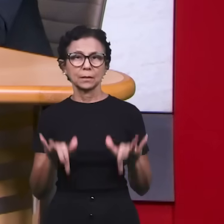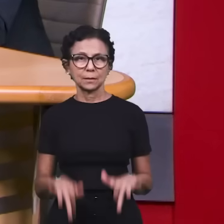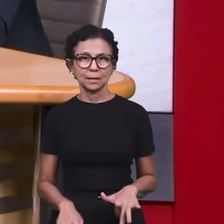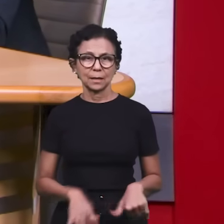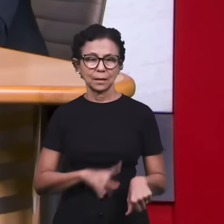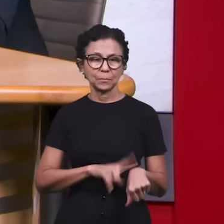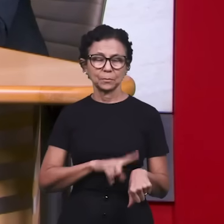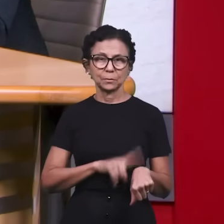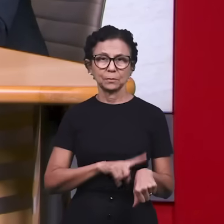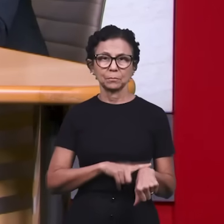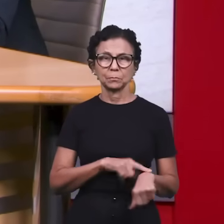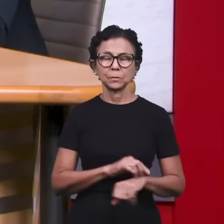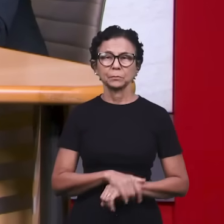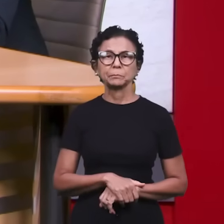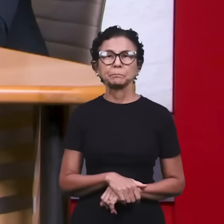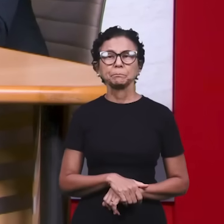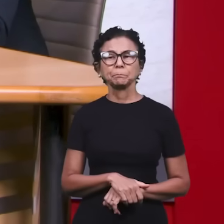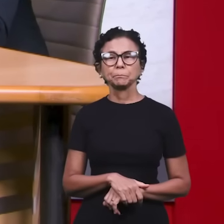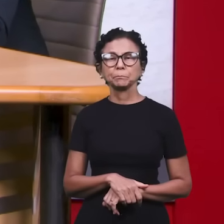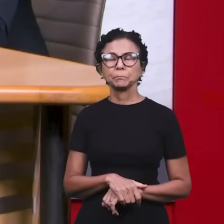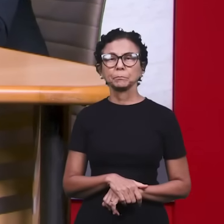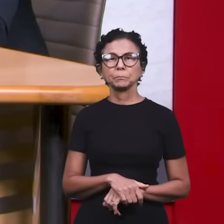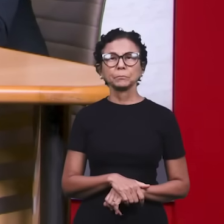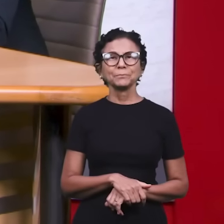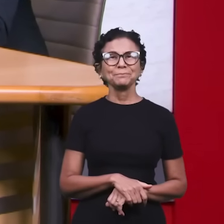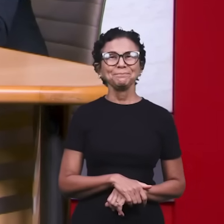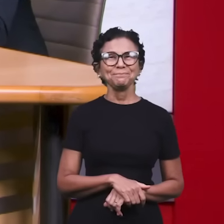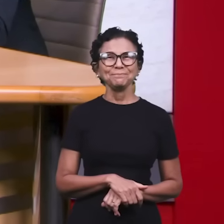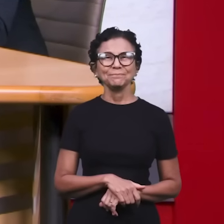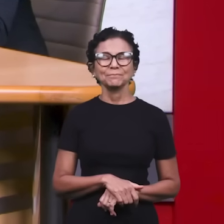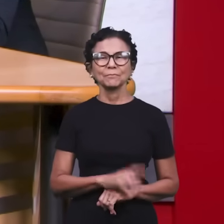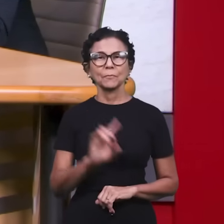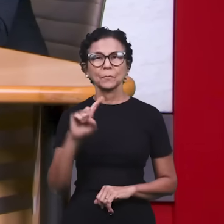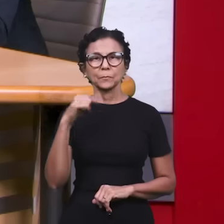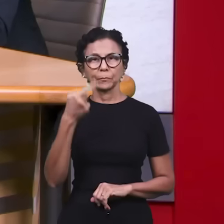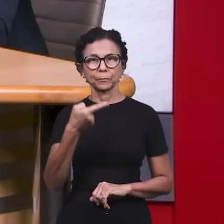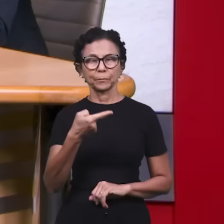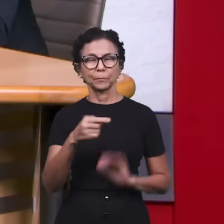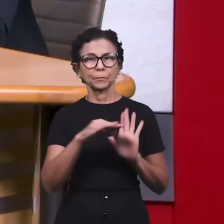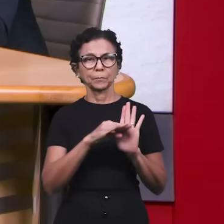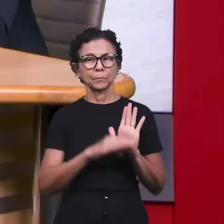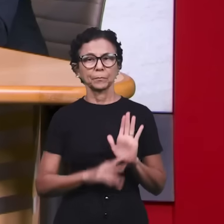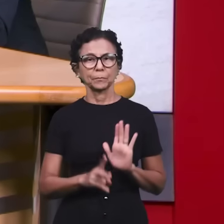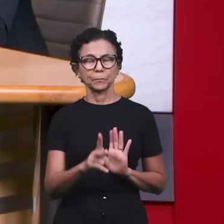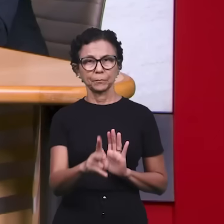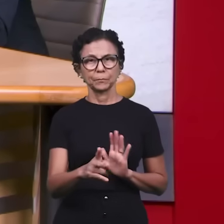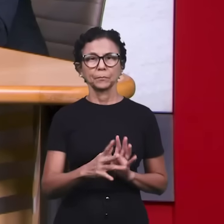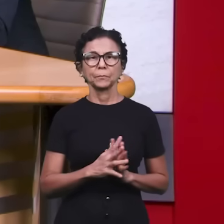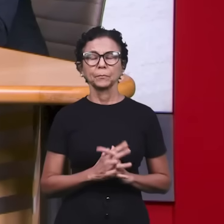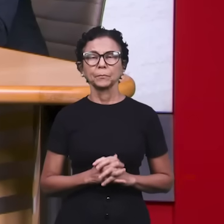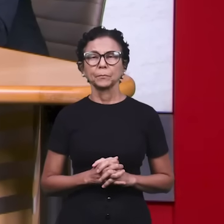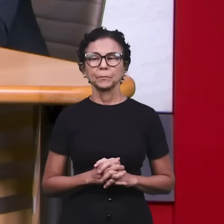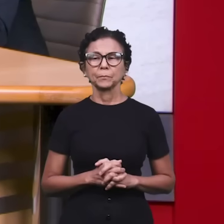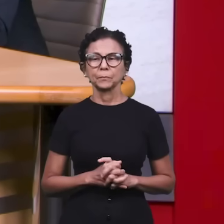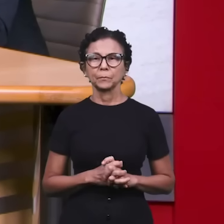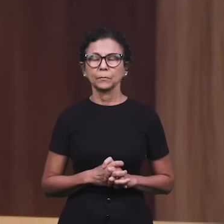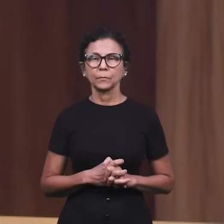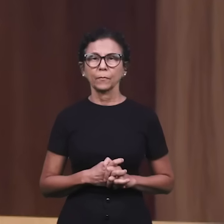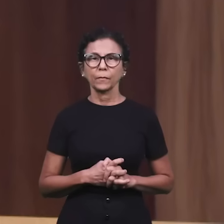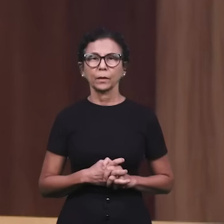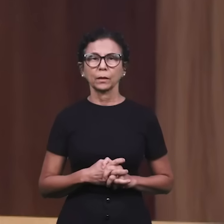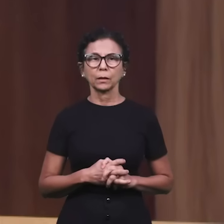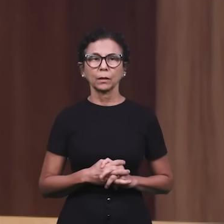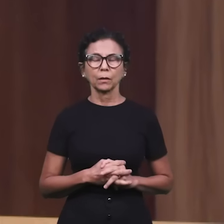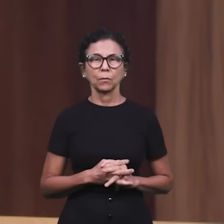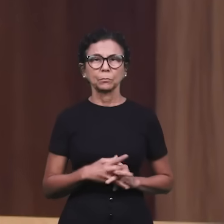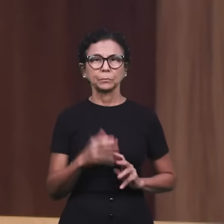Muito bom. por causa do tempo já, e vamos continuar em mais um episódio. Ótimo. Nós íamos abordar, vou até pedir ao